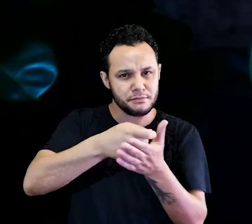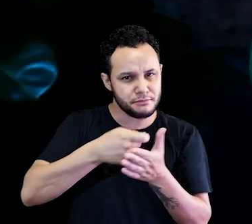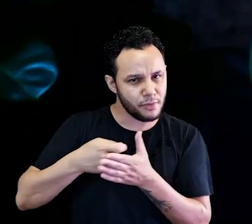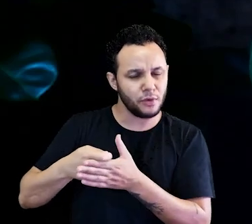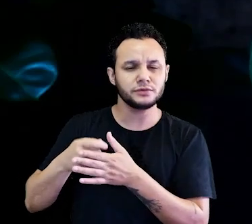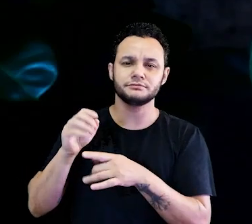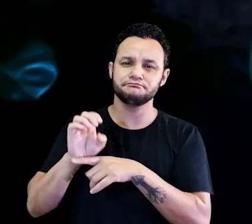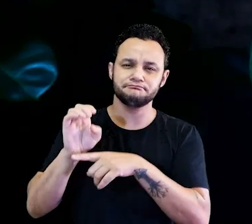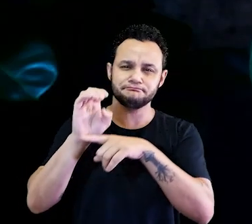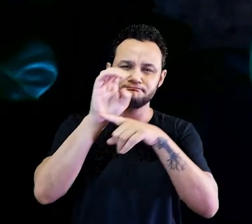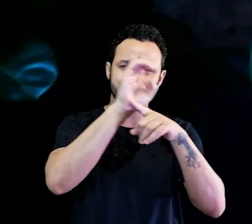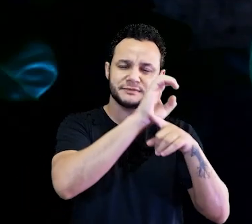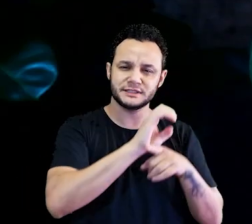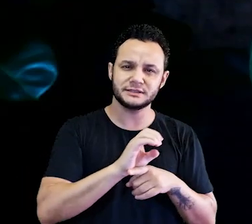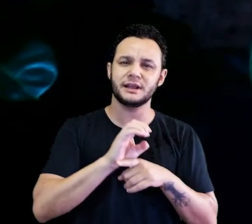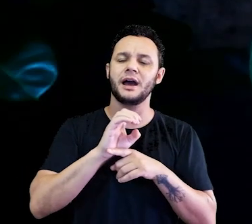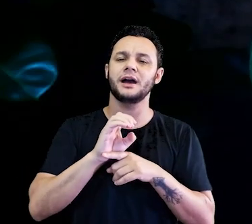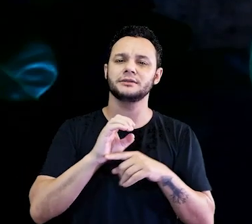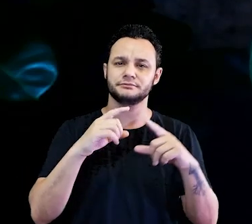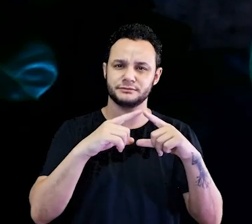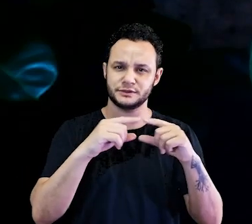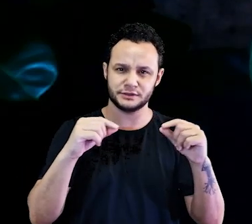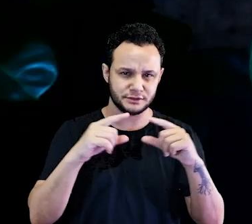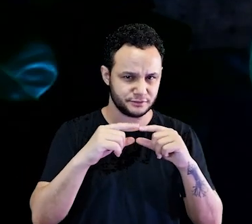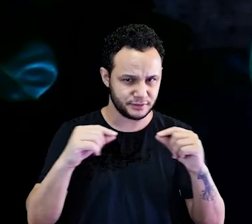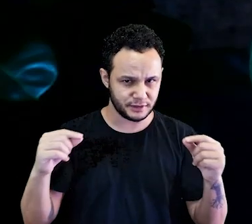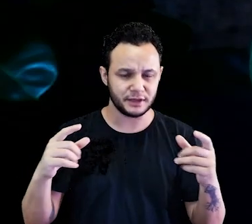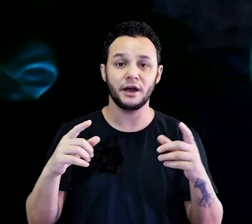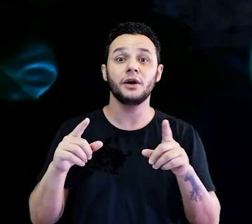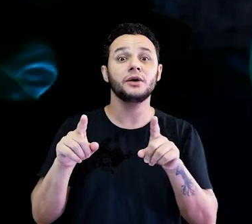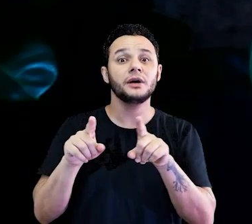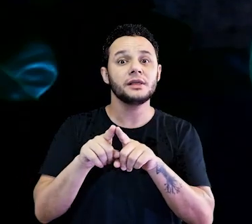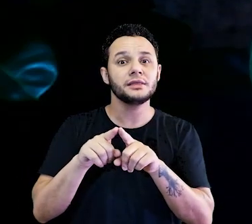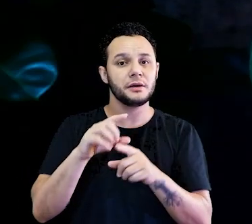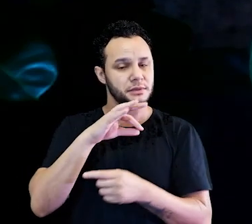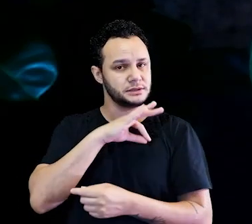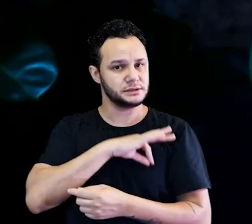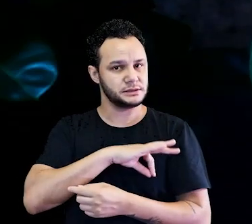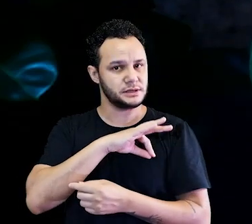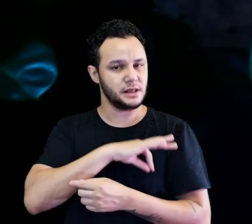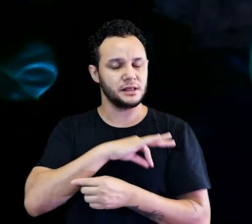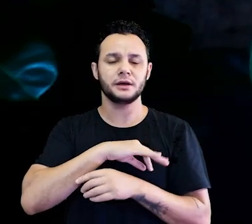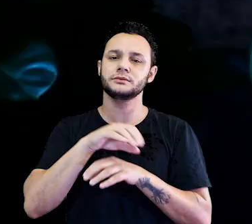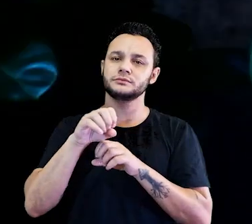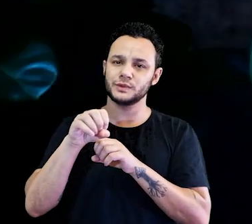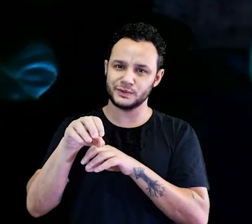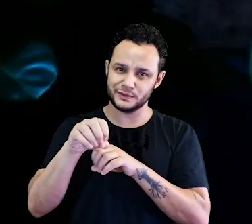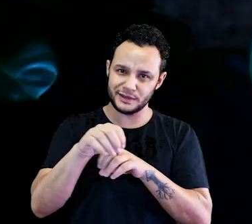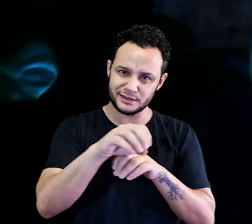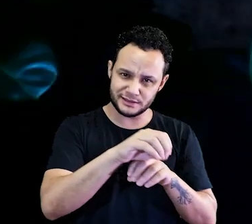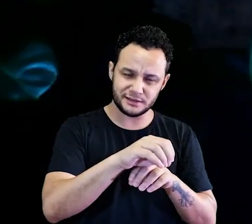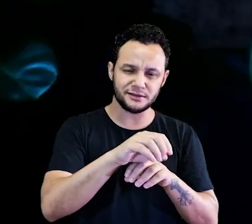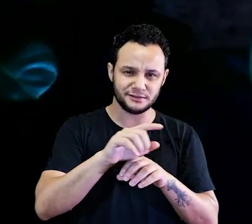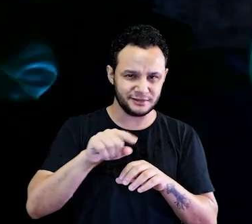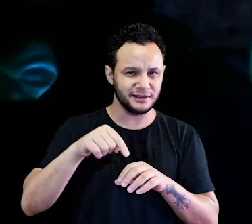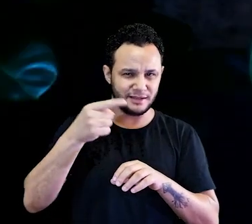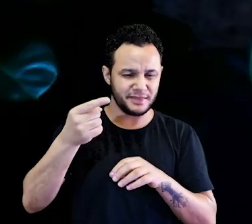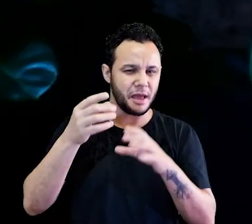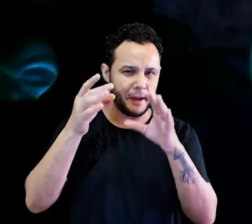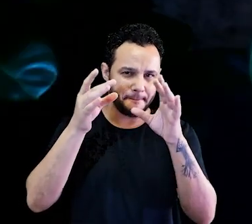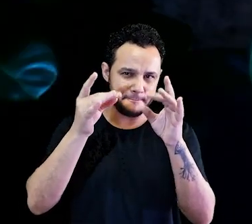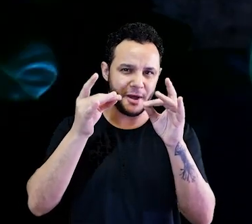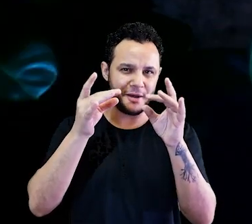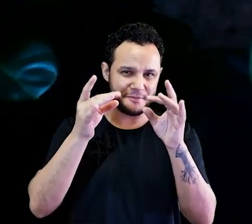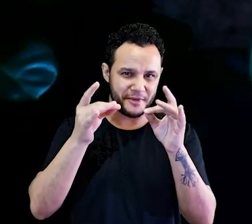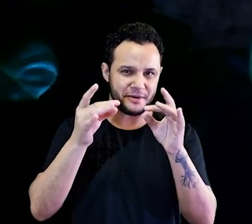União, dos estados, do Distrito Federal, receita de transferências, né, receita do salário educação, né, que a gente vai